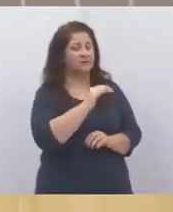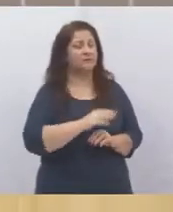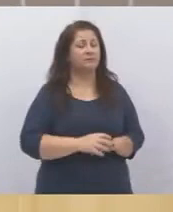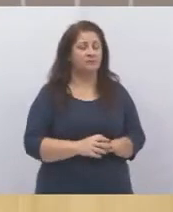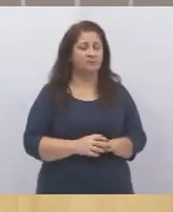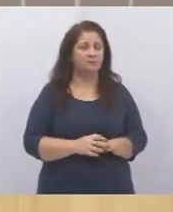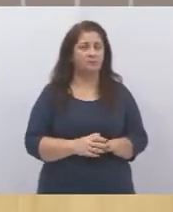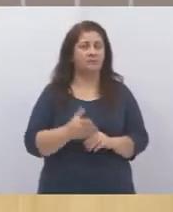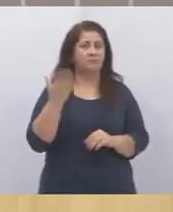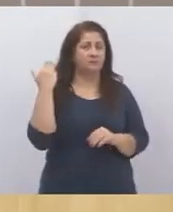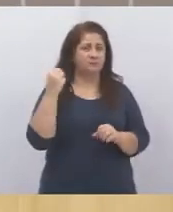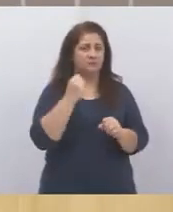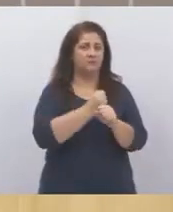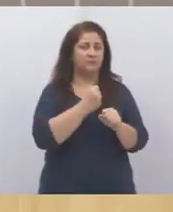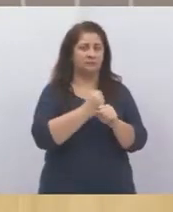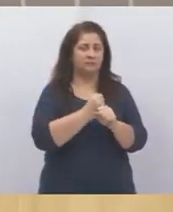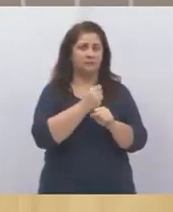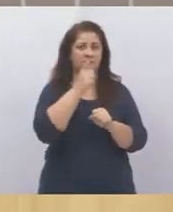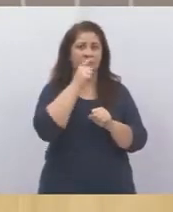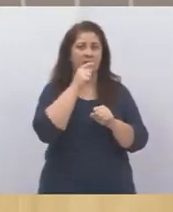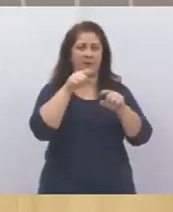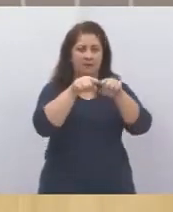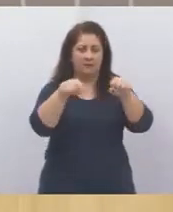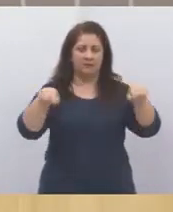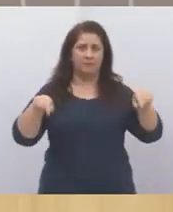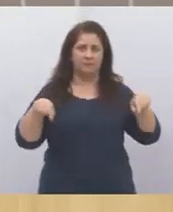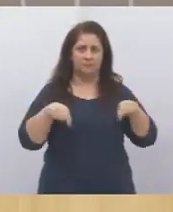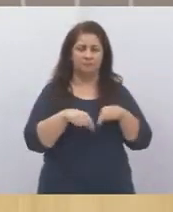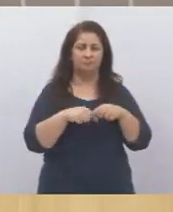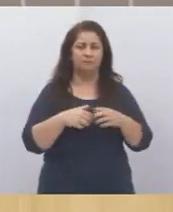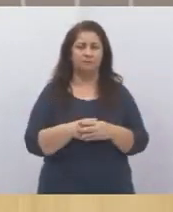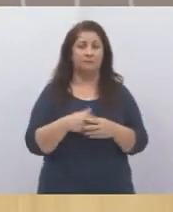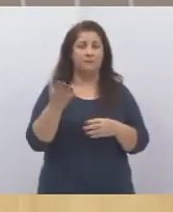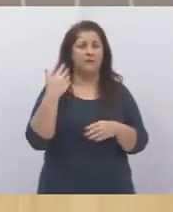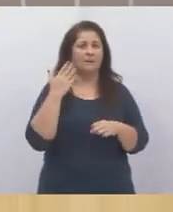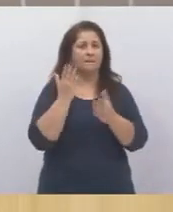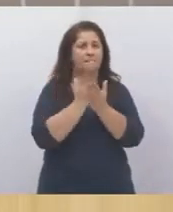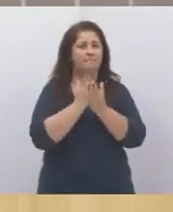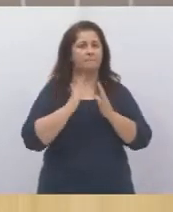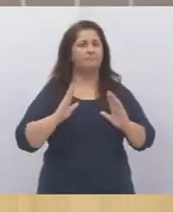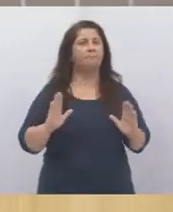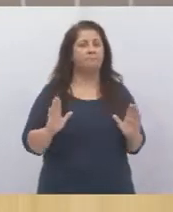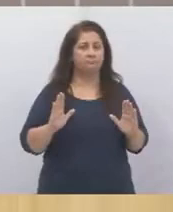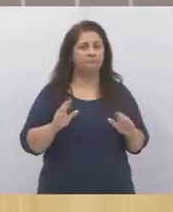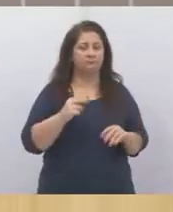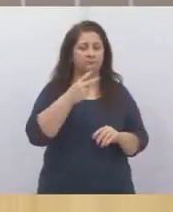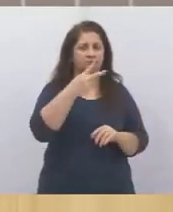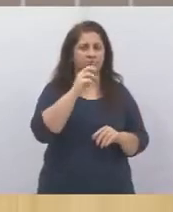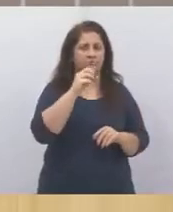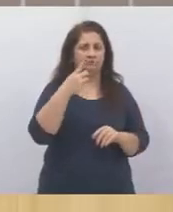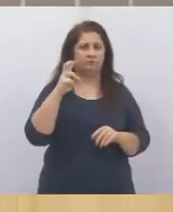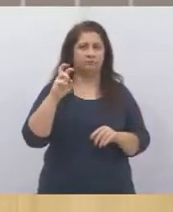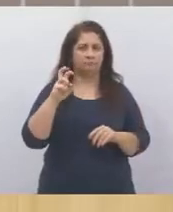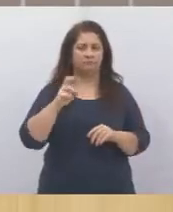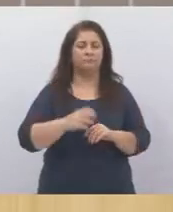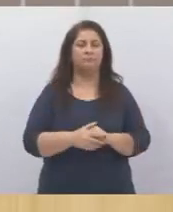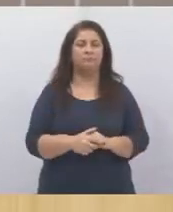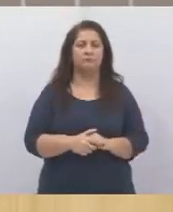que aquela obra da lei do Piscinão ela estava parada de 2015